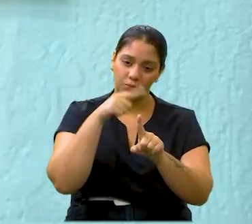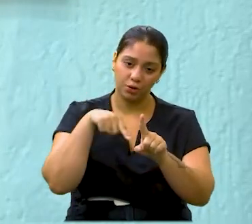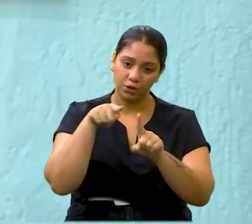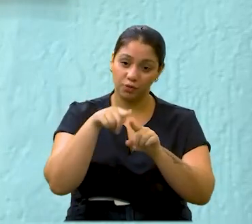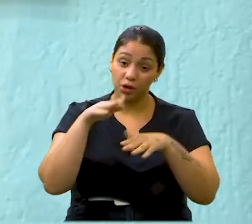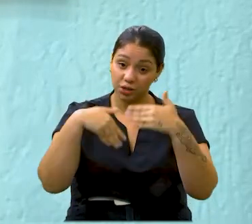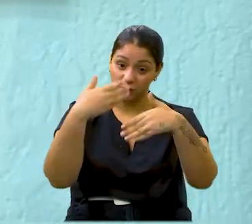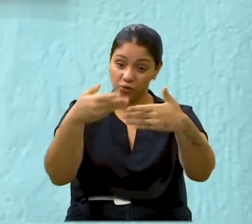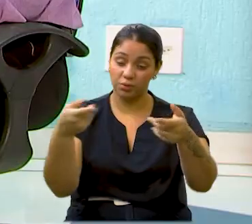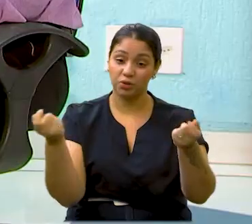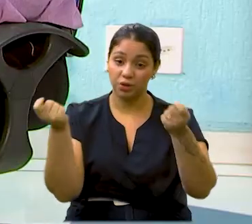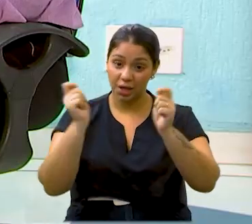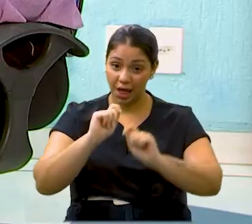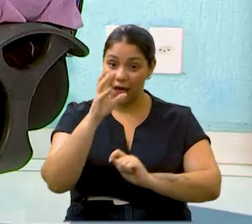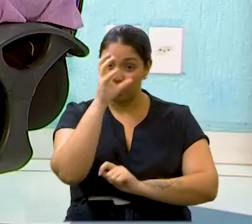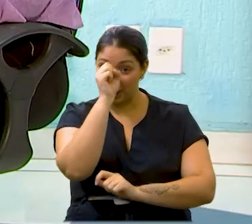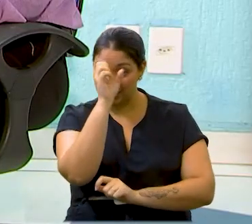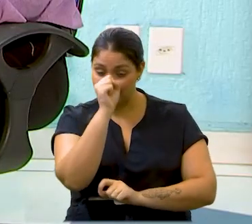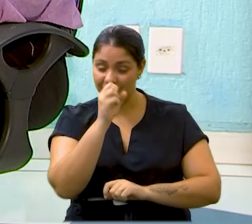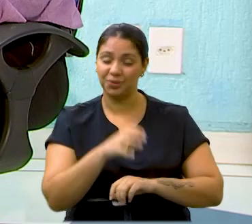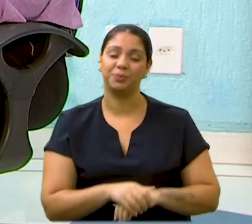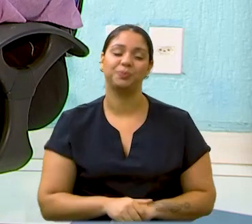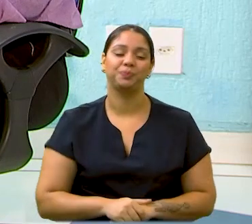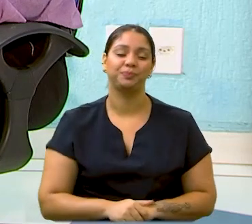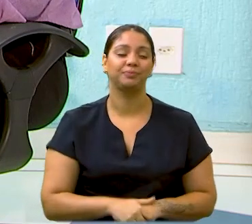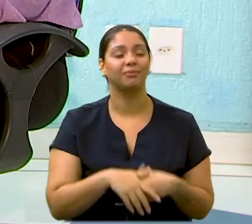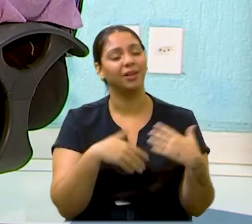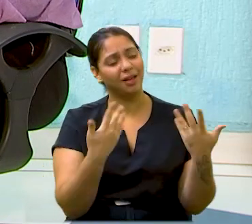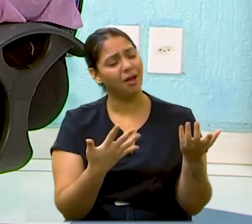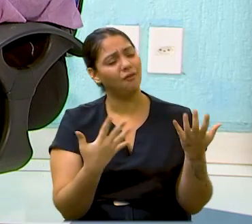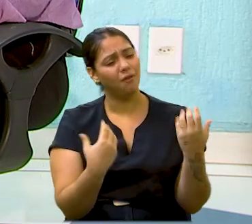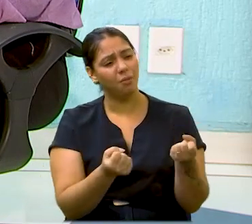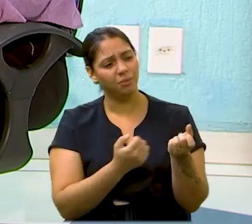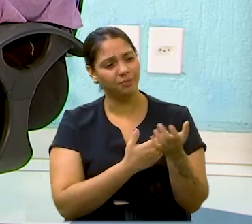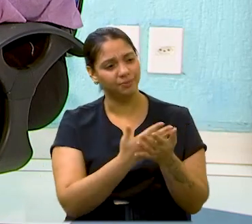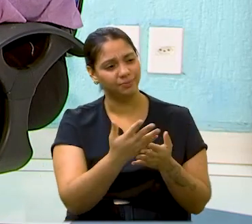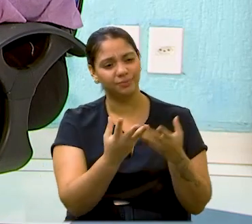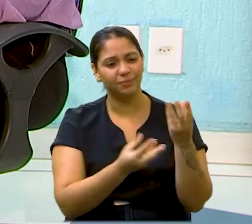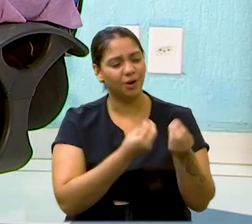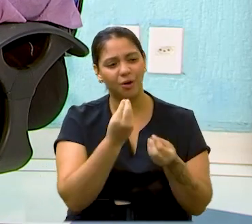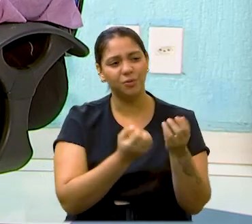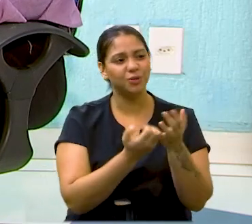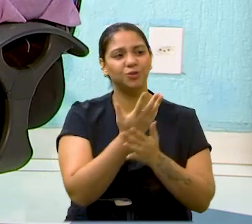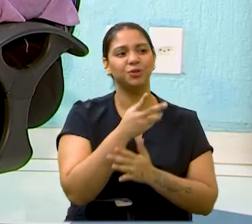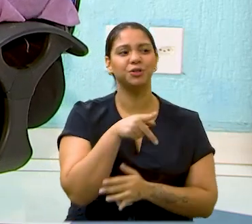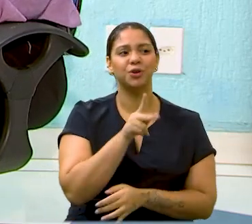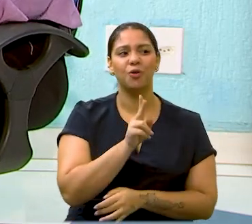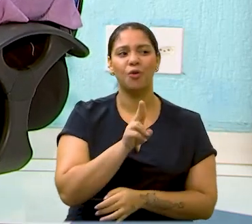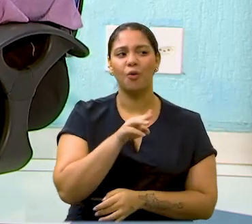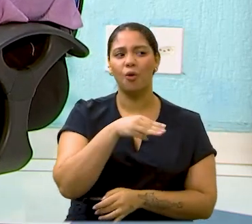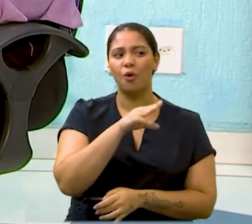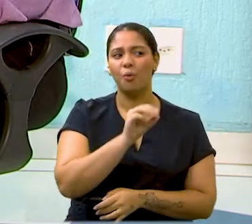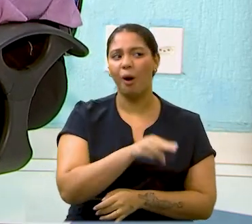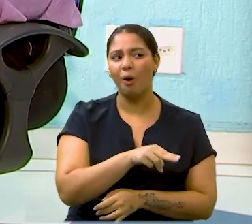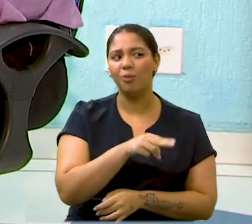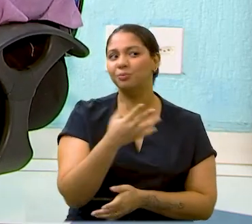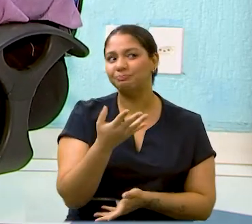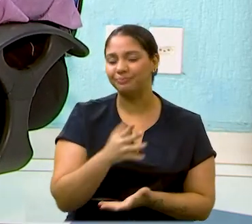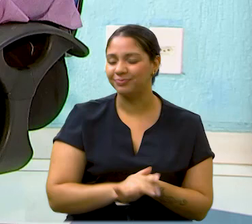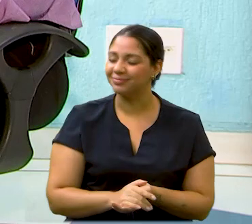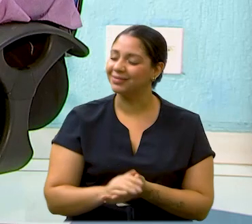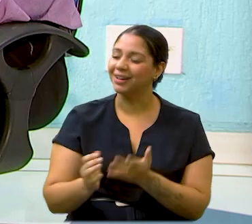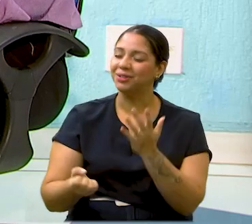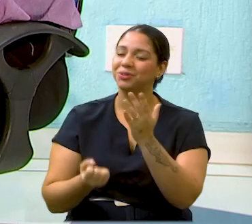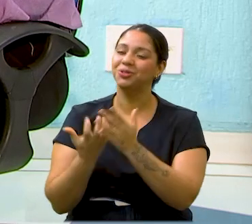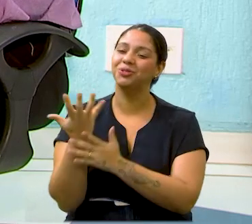de estar desenvolvendo o potencial do aprendizado. Bom, vamos lá, como que surgiu o Kumon? E o Kumon surgiu